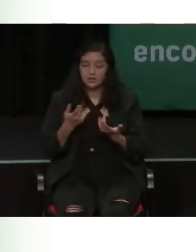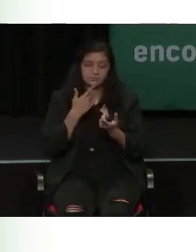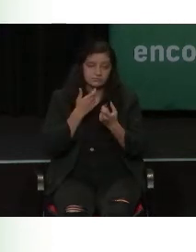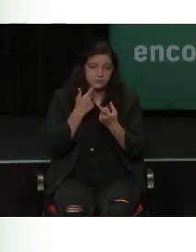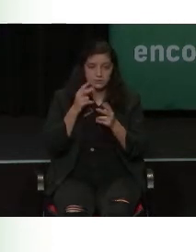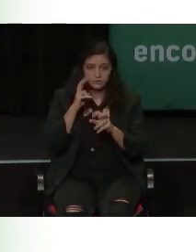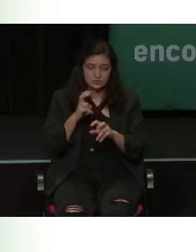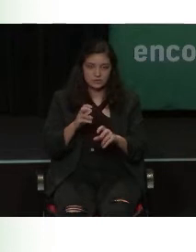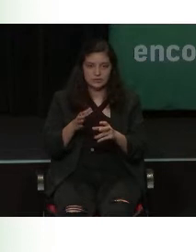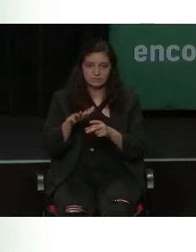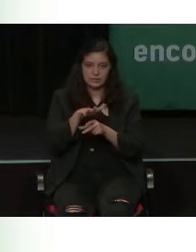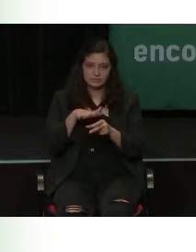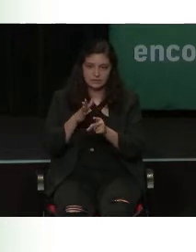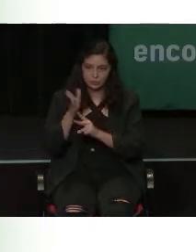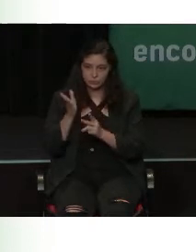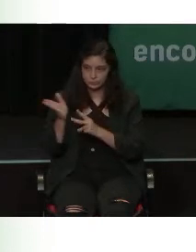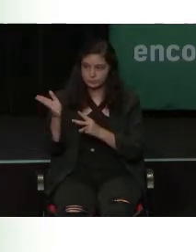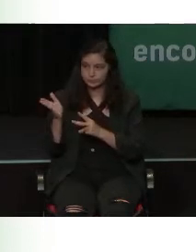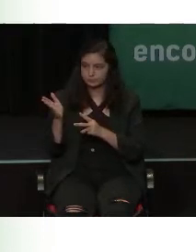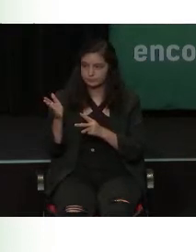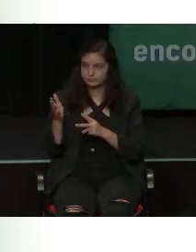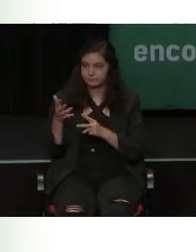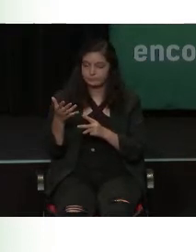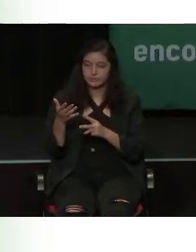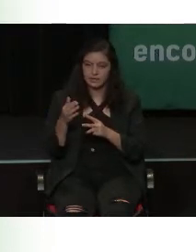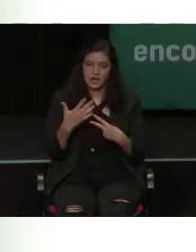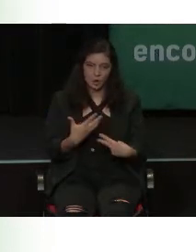em dois tipos de cenários. Para já,